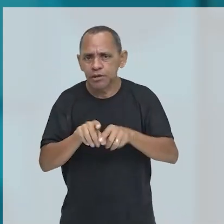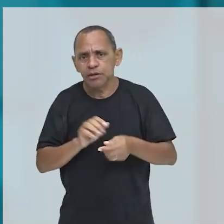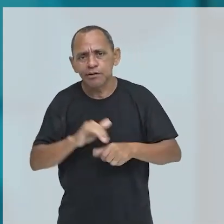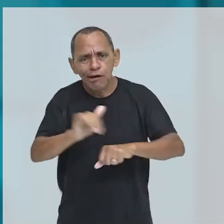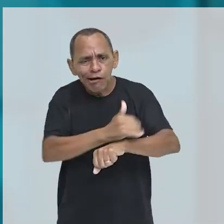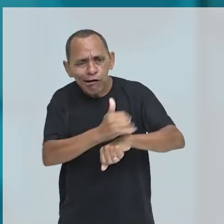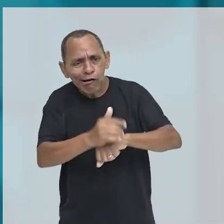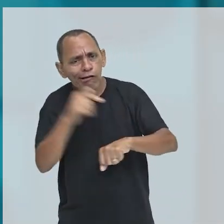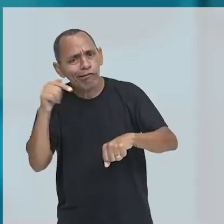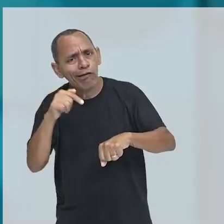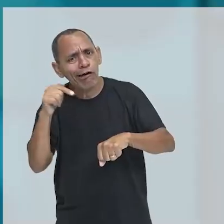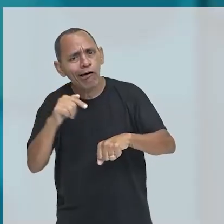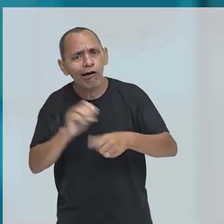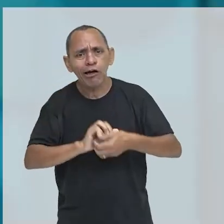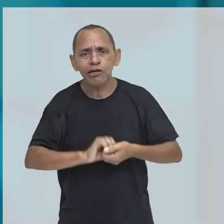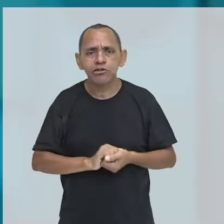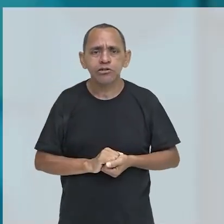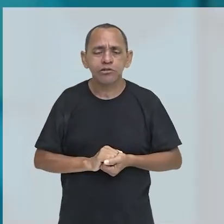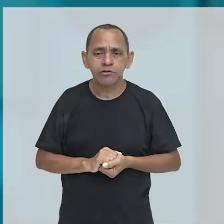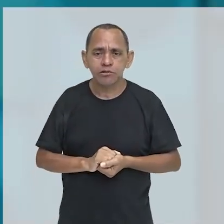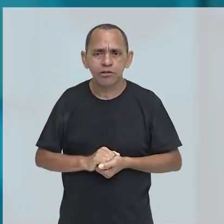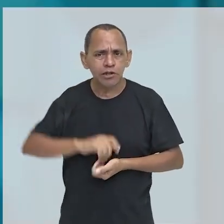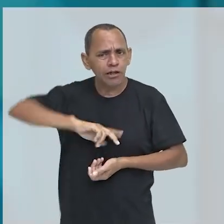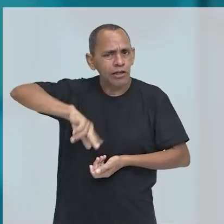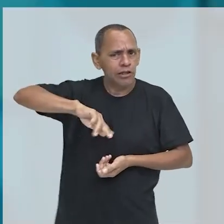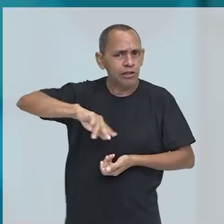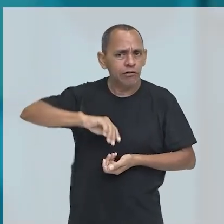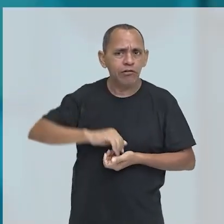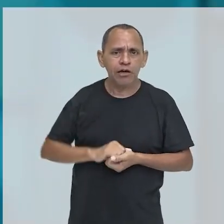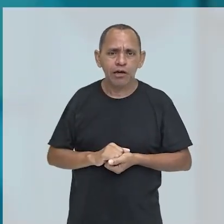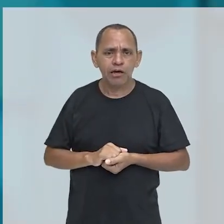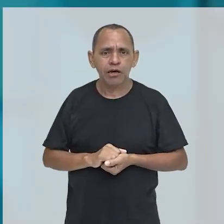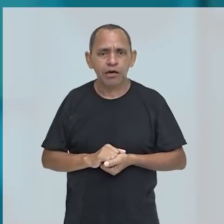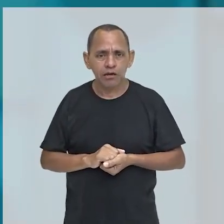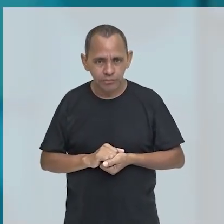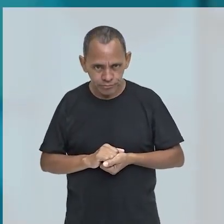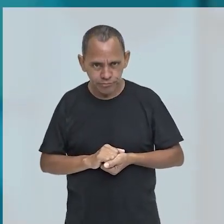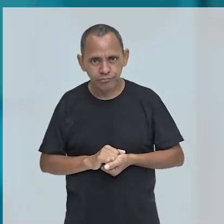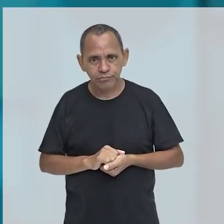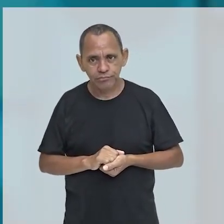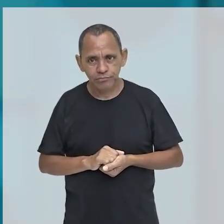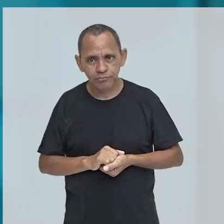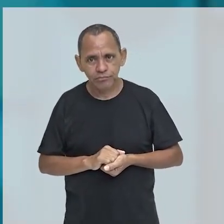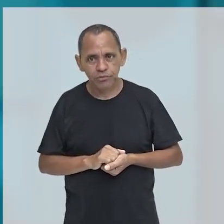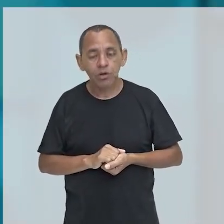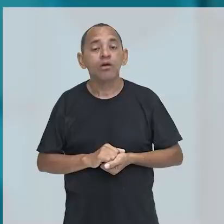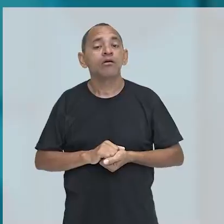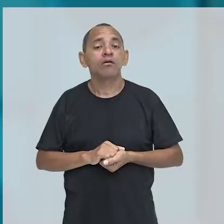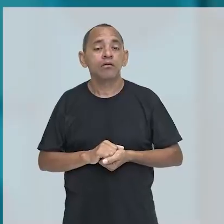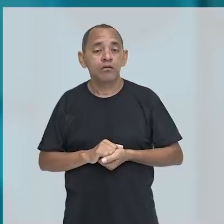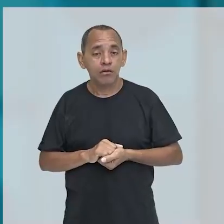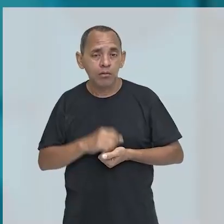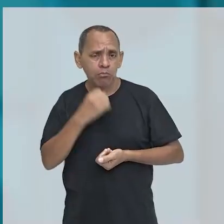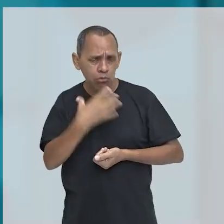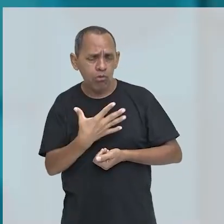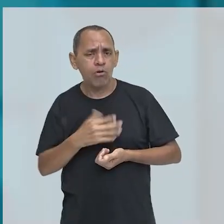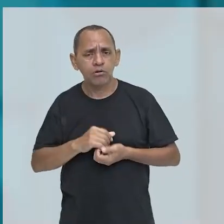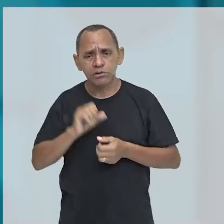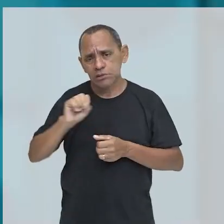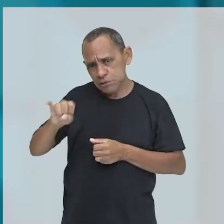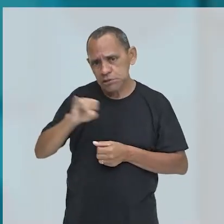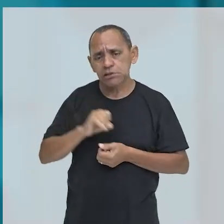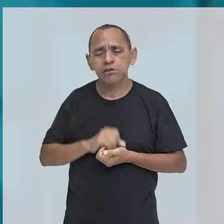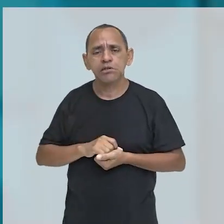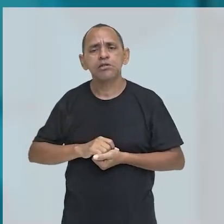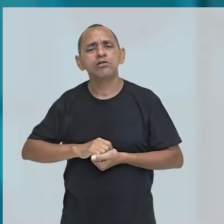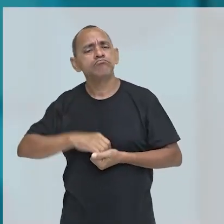estratégias não são muito úteis, por exemplo, quando nós temos tempo para fazer a leitura, ou então estamos fazendo uma leitura na língua